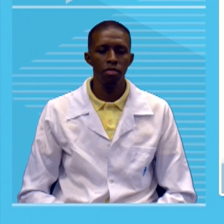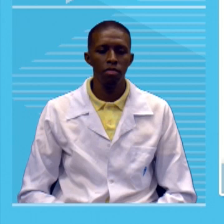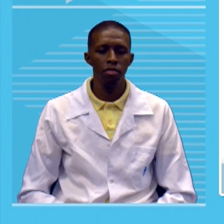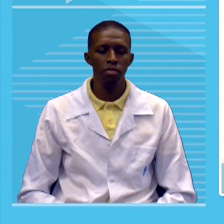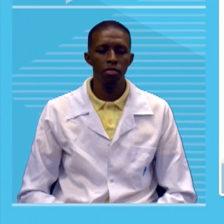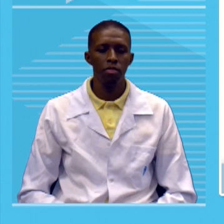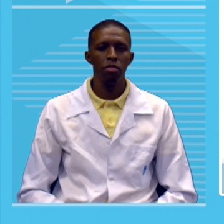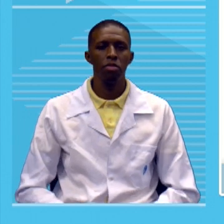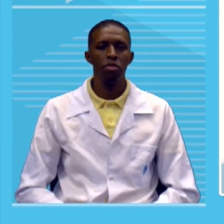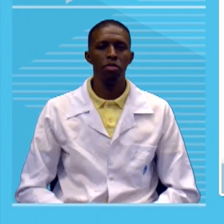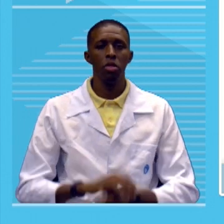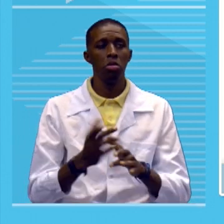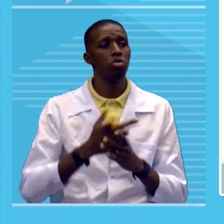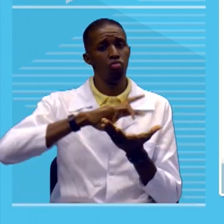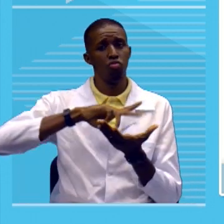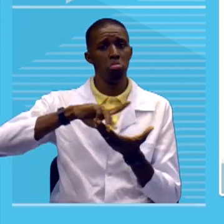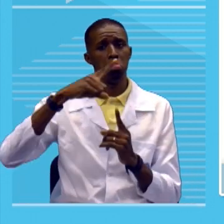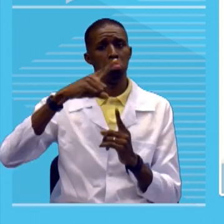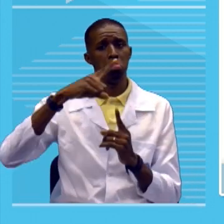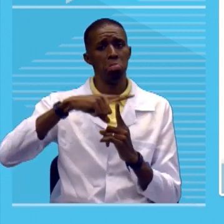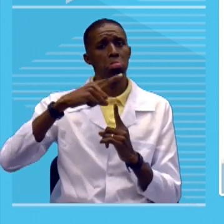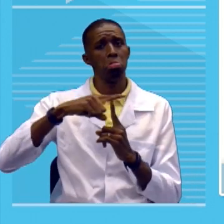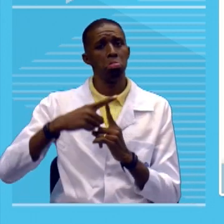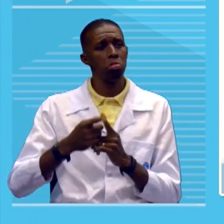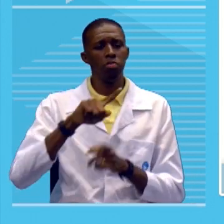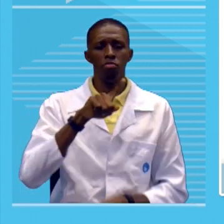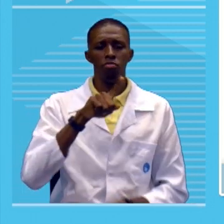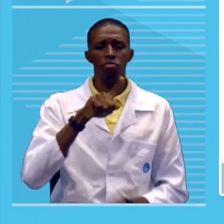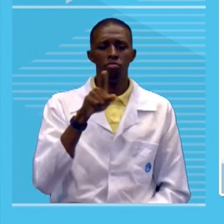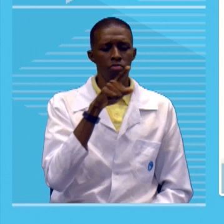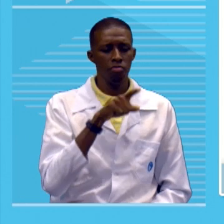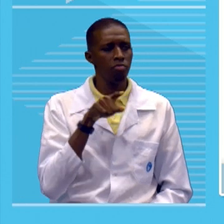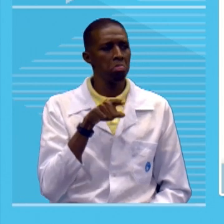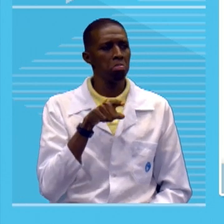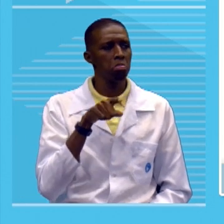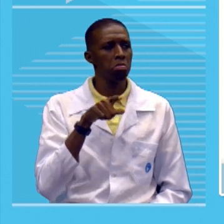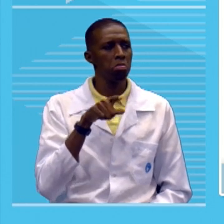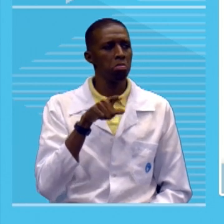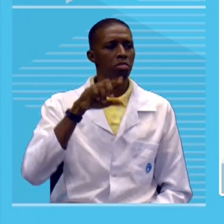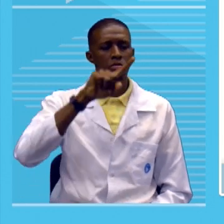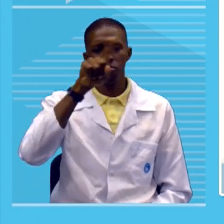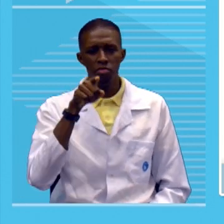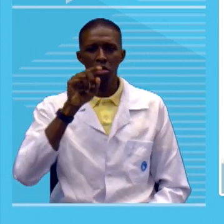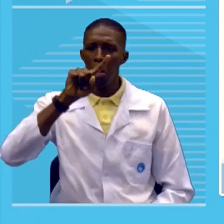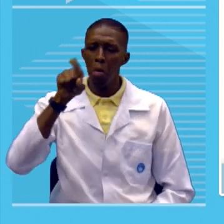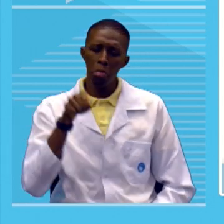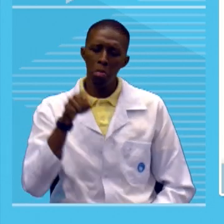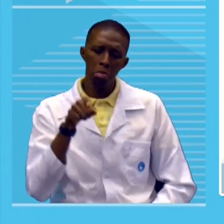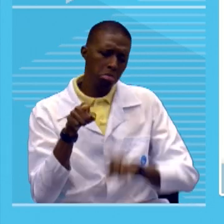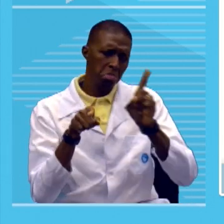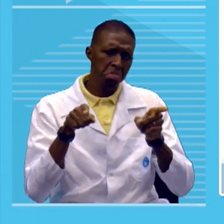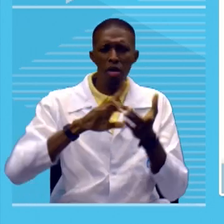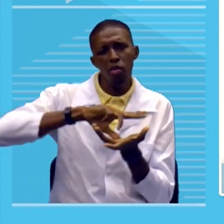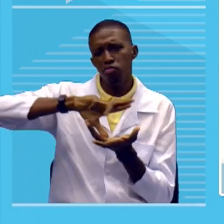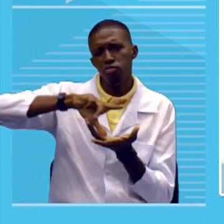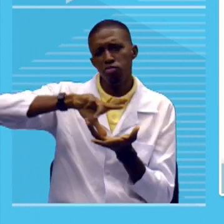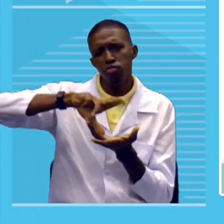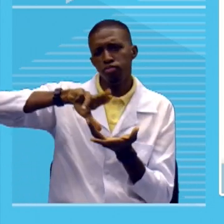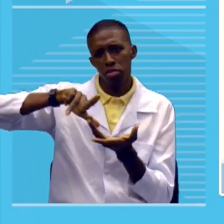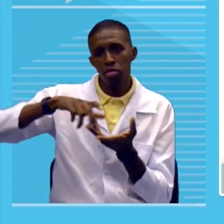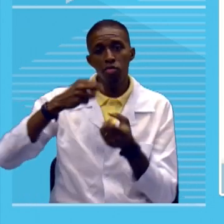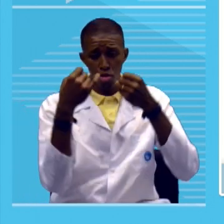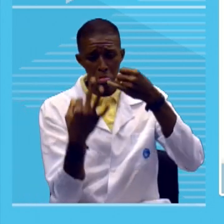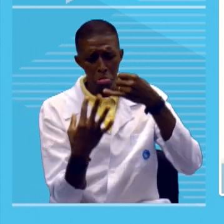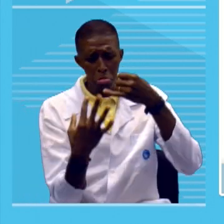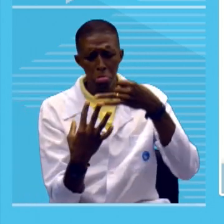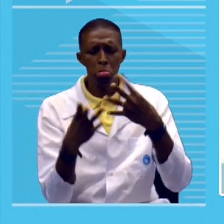reticências na cor roxa. Pronto, é isso aí. Vamos bater um papo sobre alguns desses sinais de